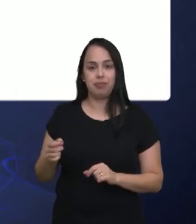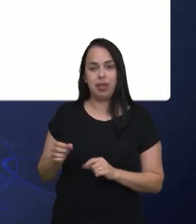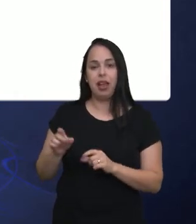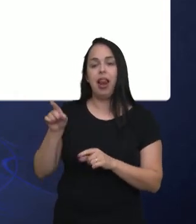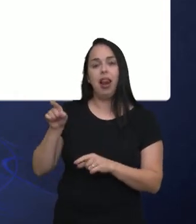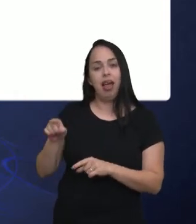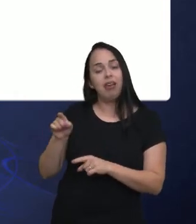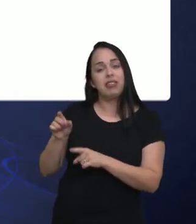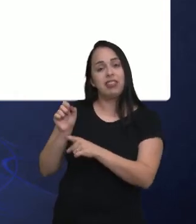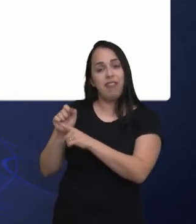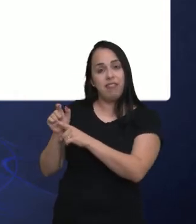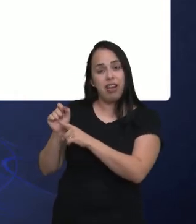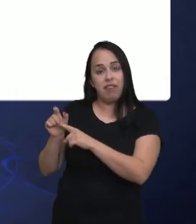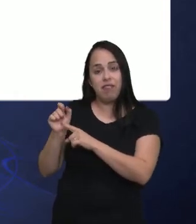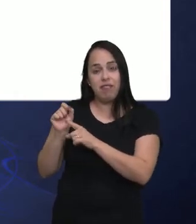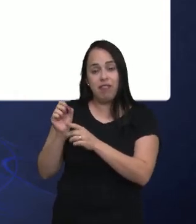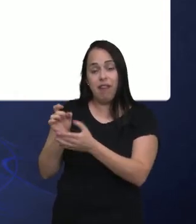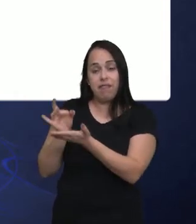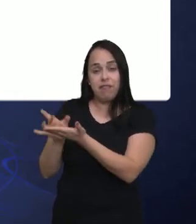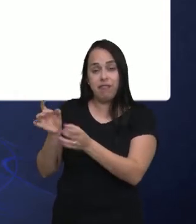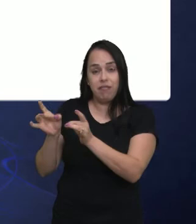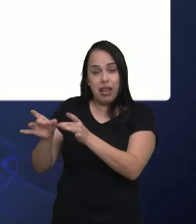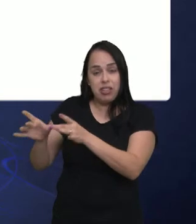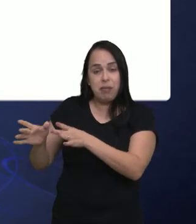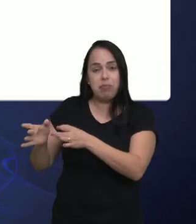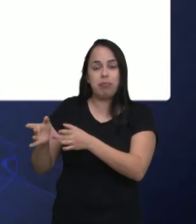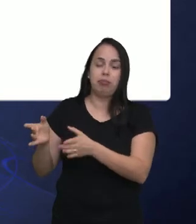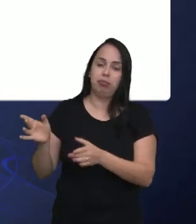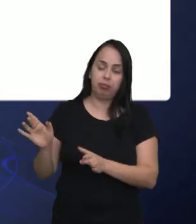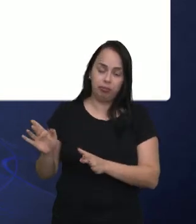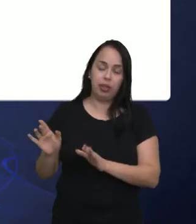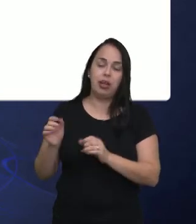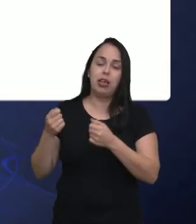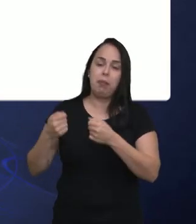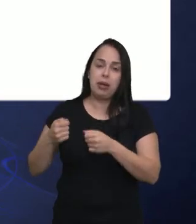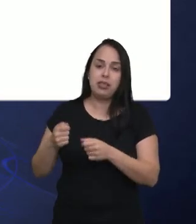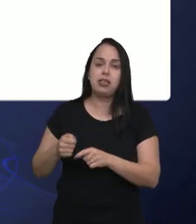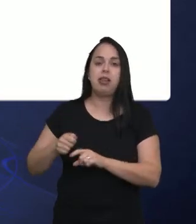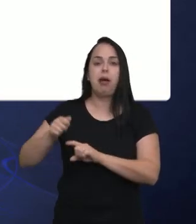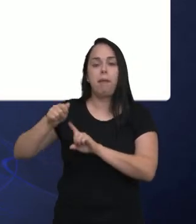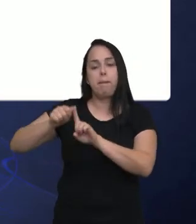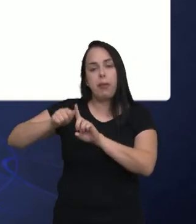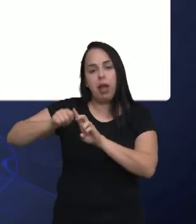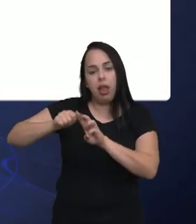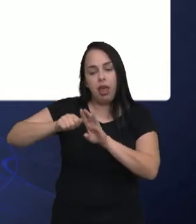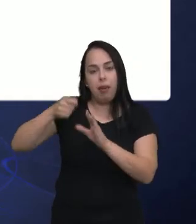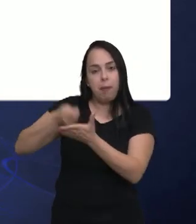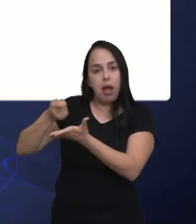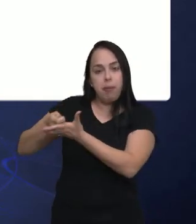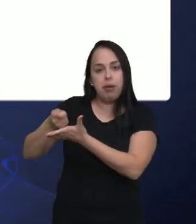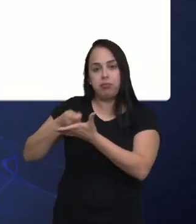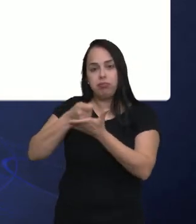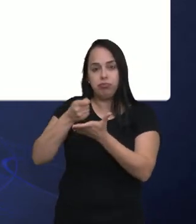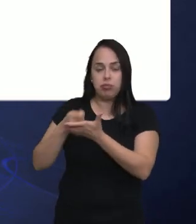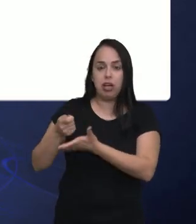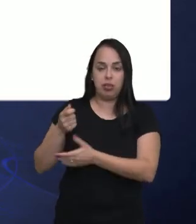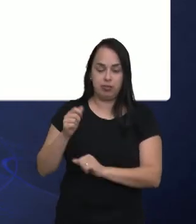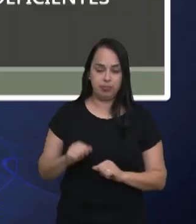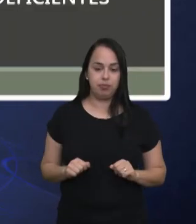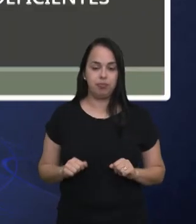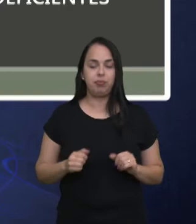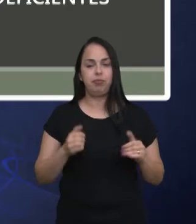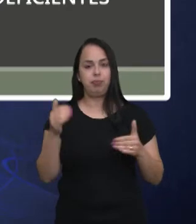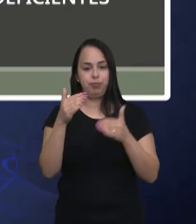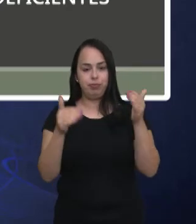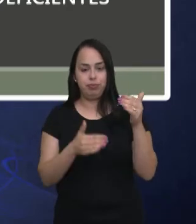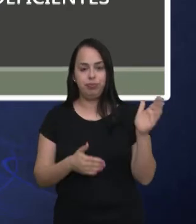vendido para a classe baixa e que tem que fazer um financiamento para conseguir pagar. Pode